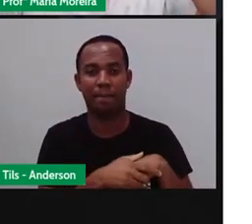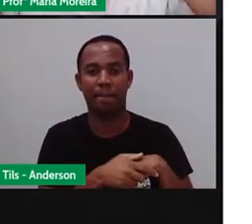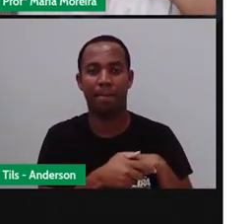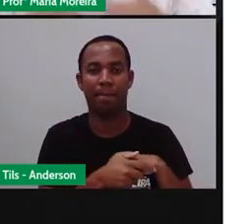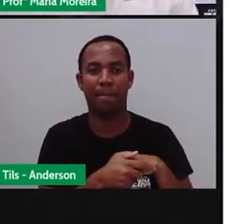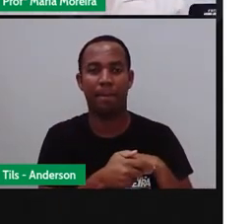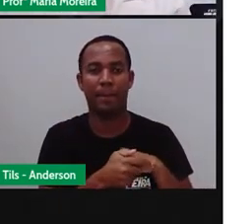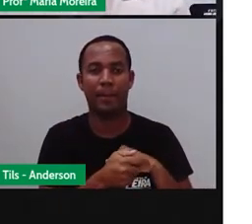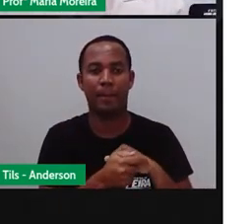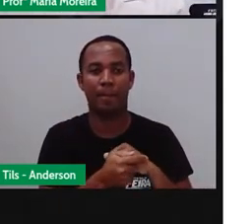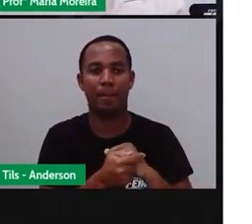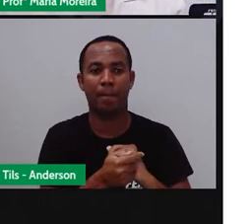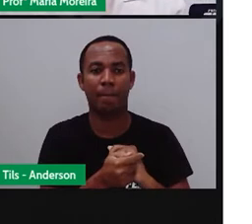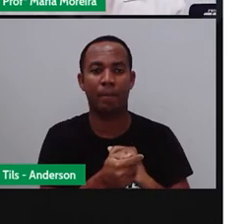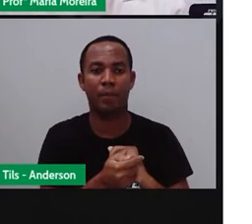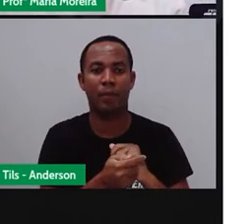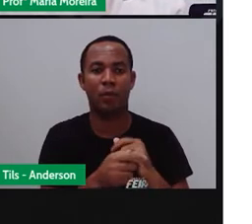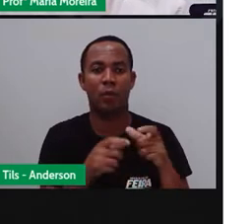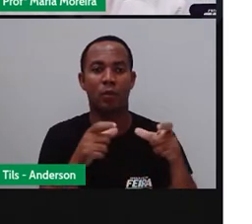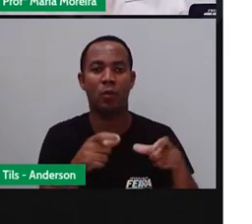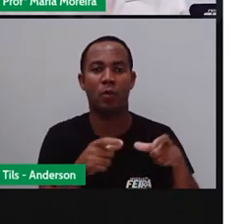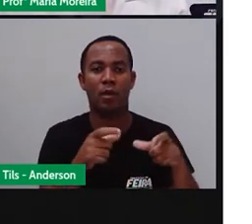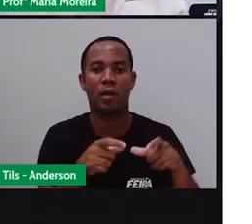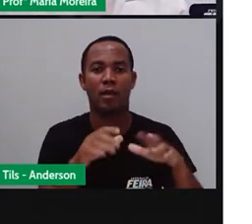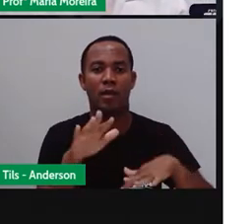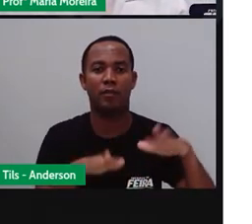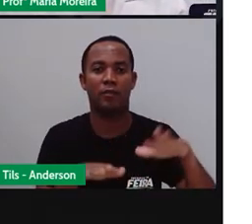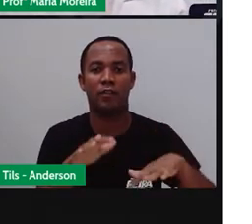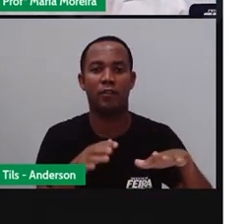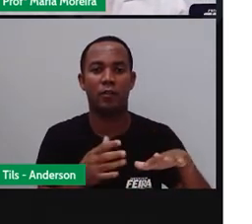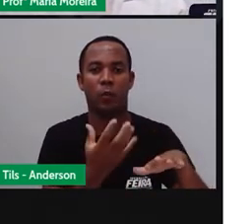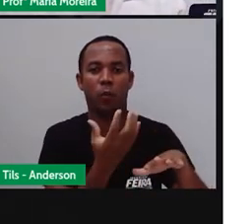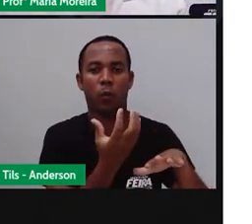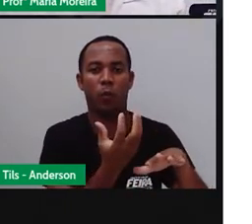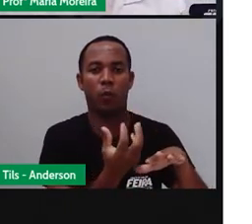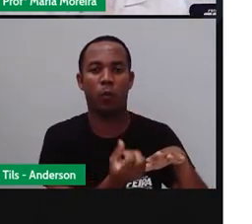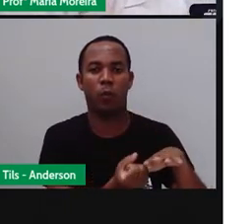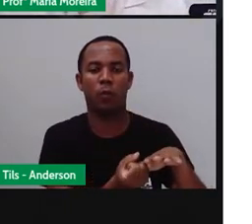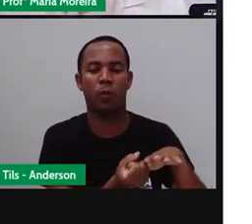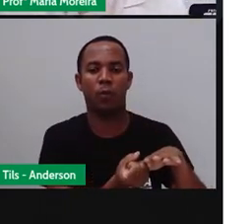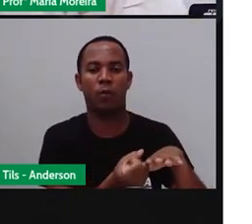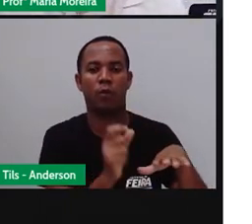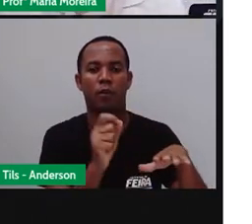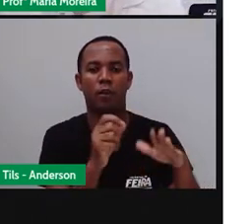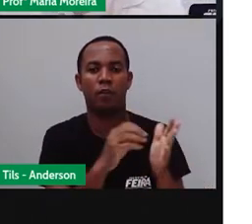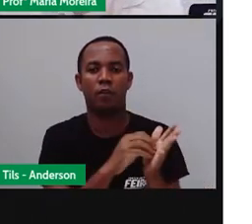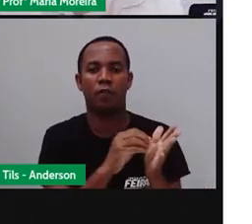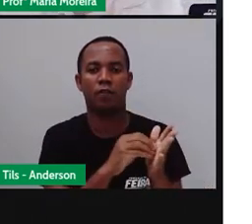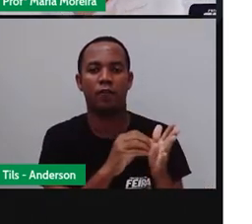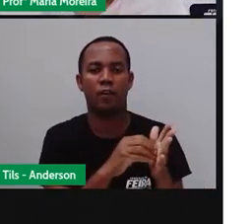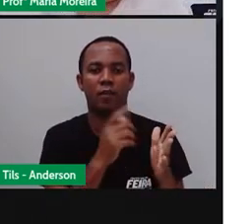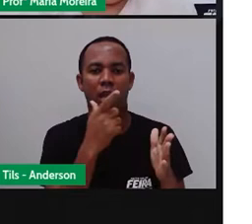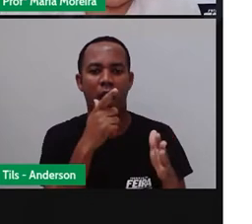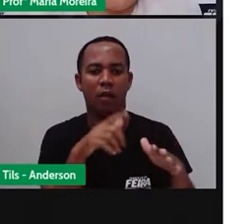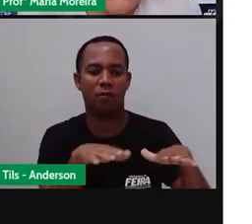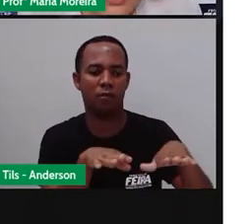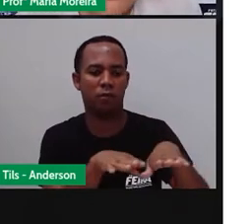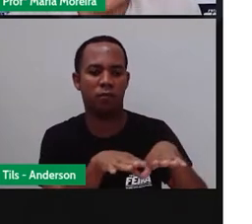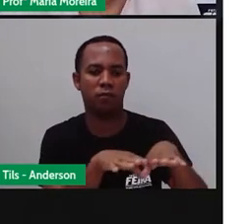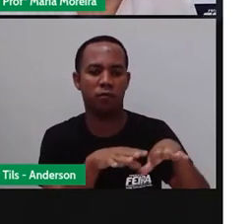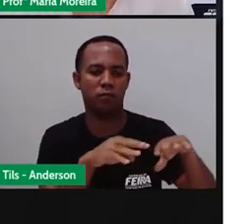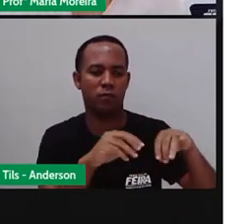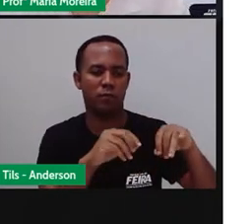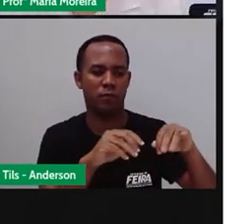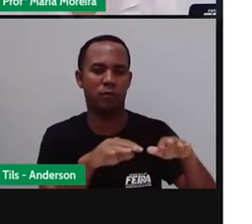ele não vai ser o quê? Absorvido. Lembra do exemplo do biscoito? O biscoito, ele não está impermeabilizado, mas se eu pegasse, por exemplo,